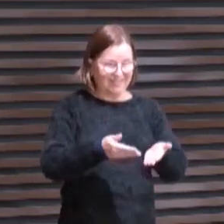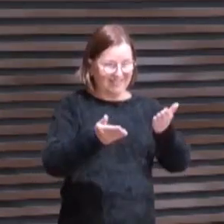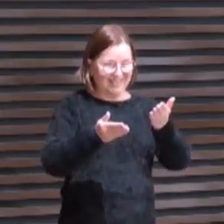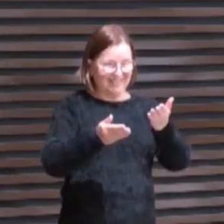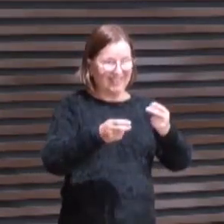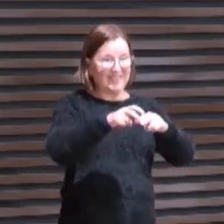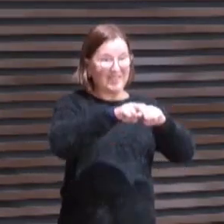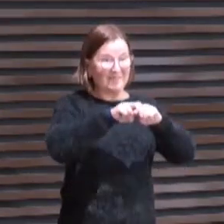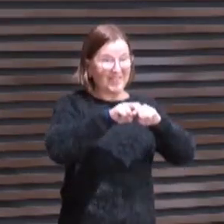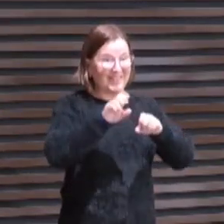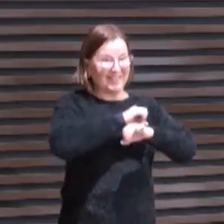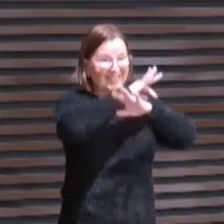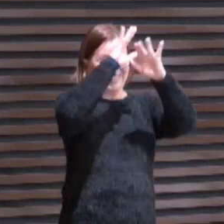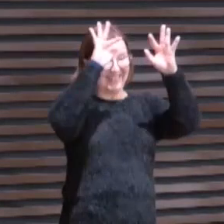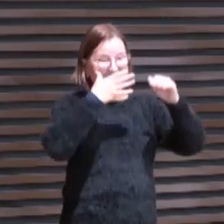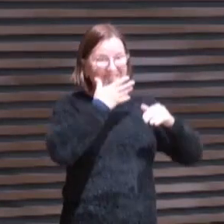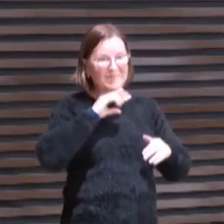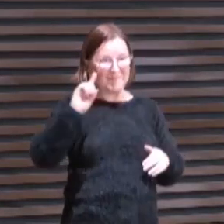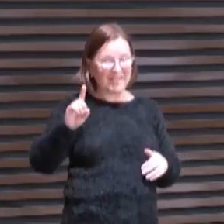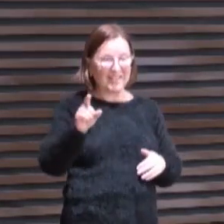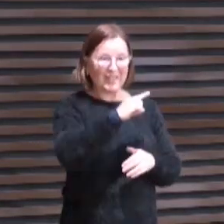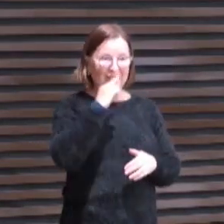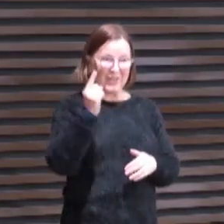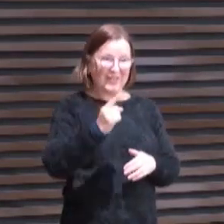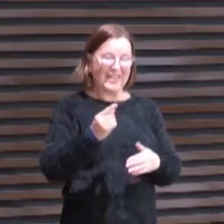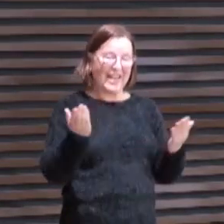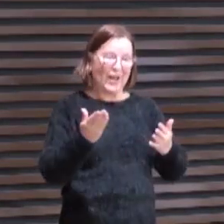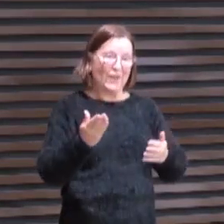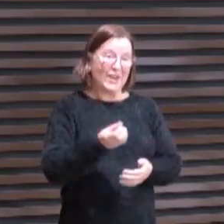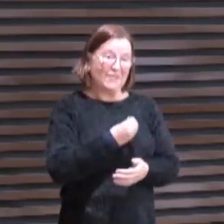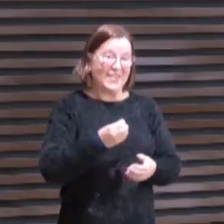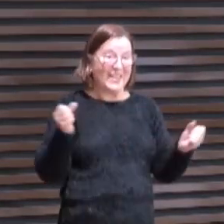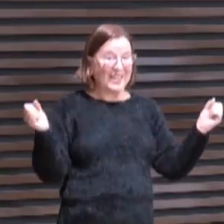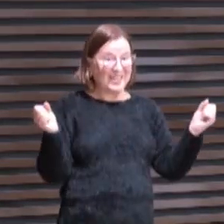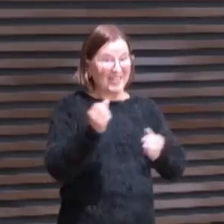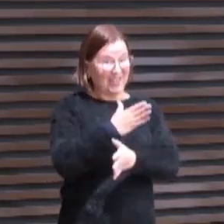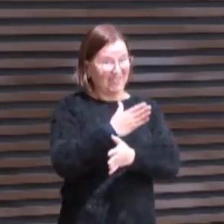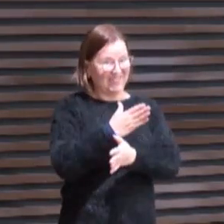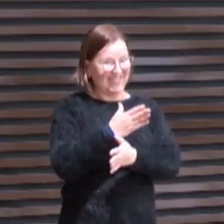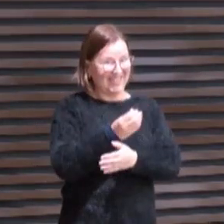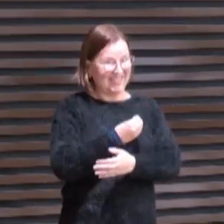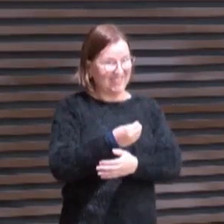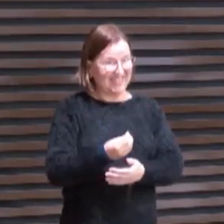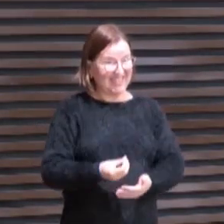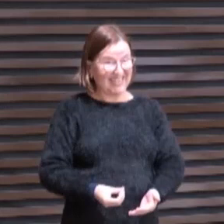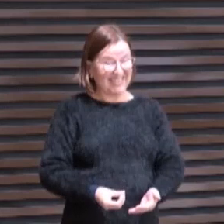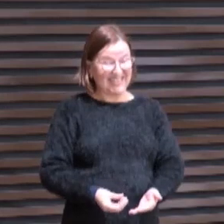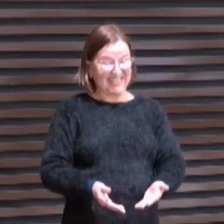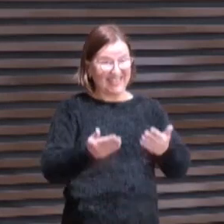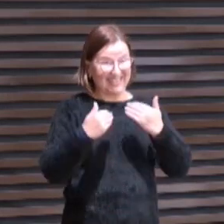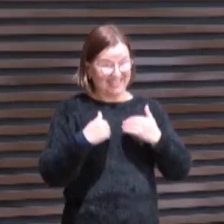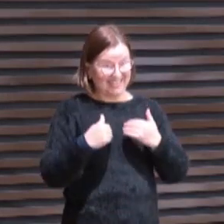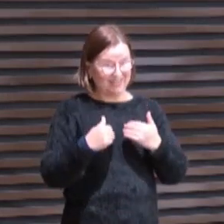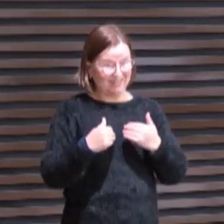Pai, assim também andemos nós com vida nova. A vida que recebemos da tumba, isso